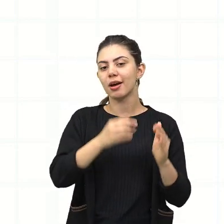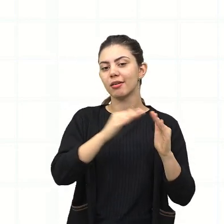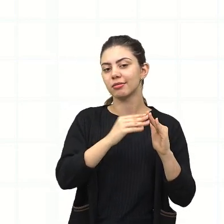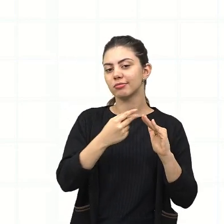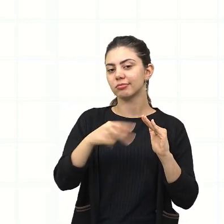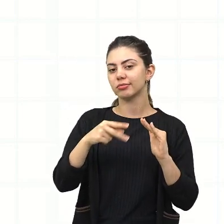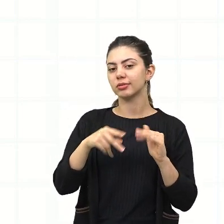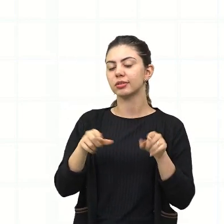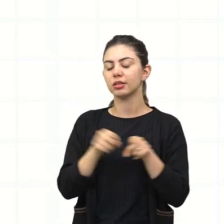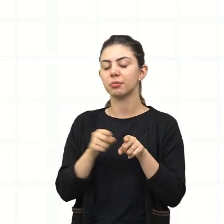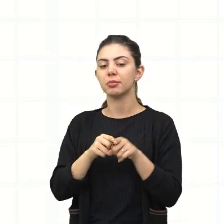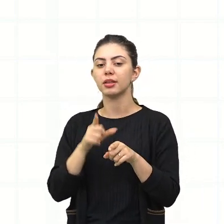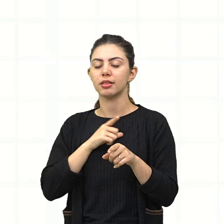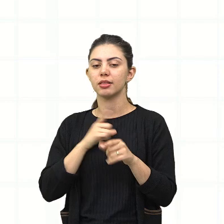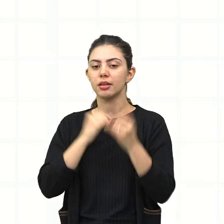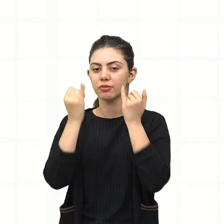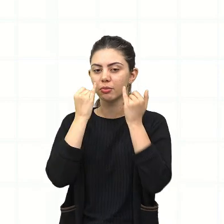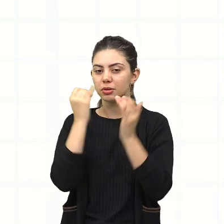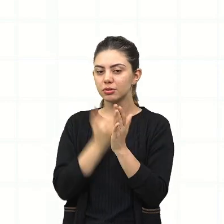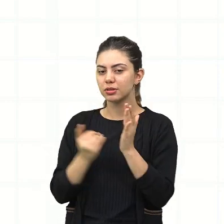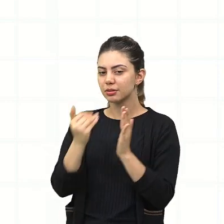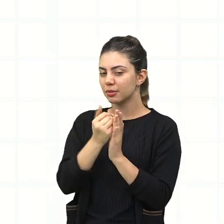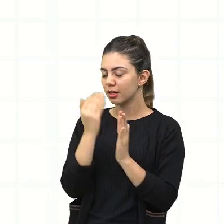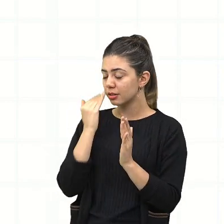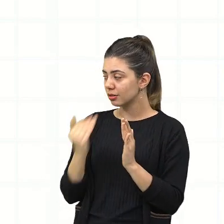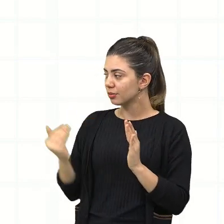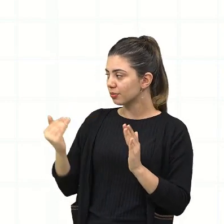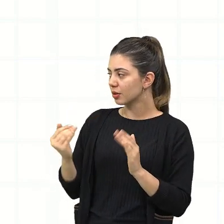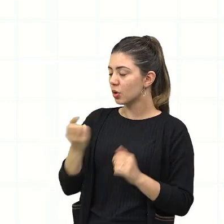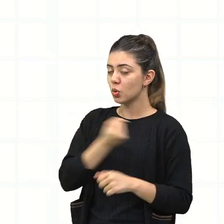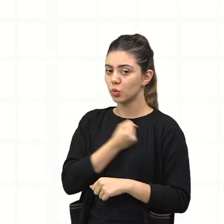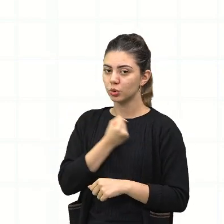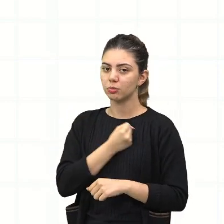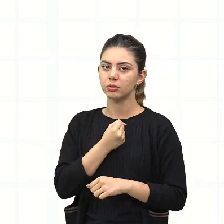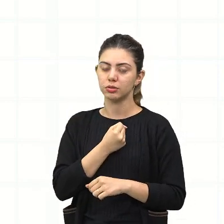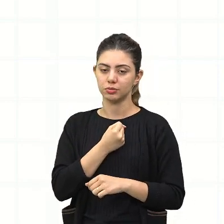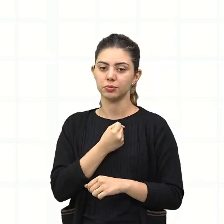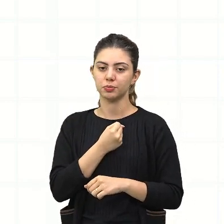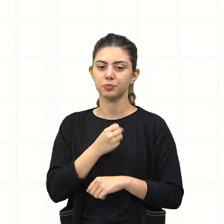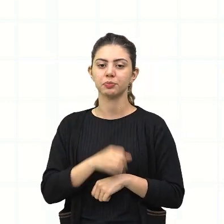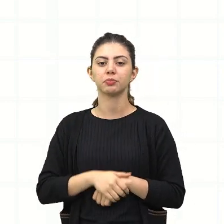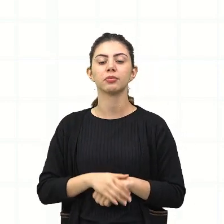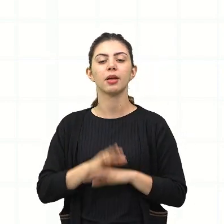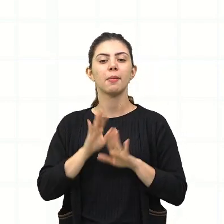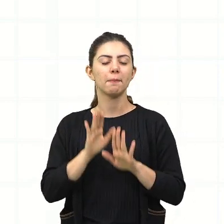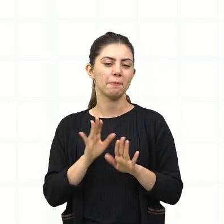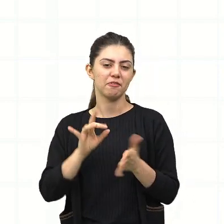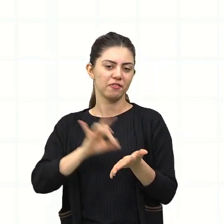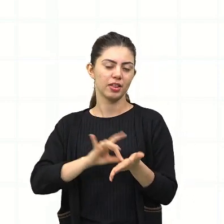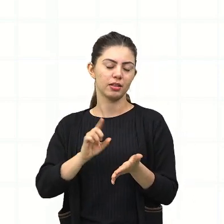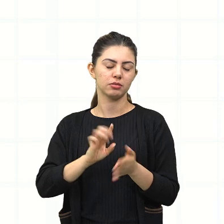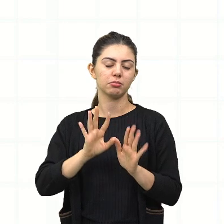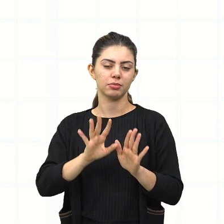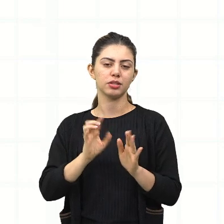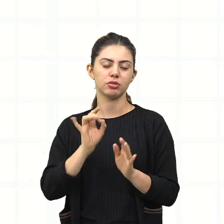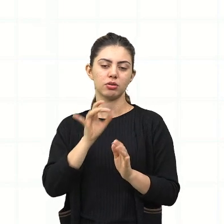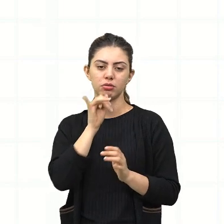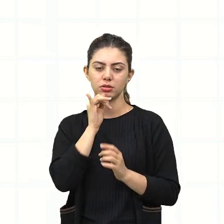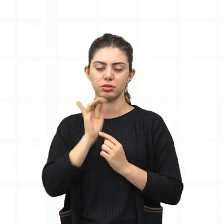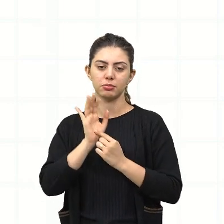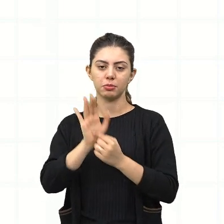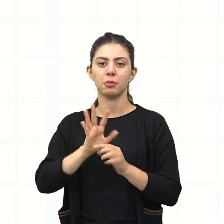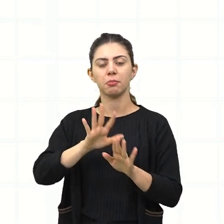temos aqui mais informações, onde teria um número de telefone, lembrando que é fictício, né? Mas não é difícil se deparar com